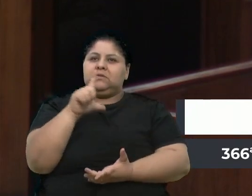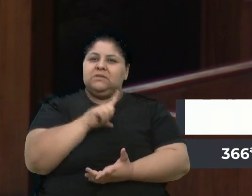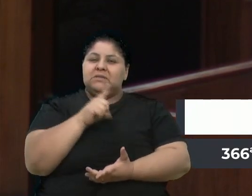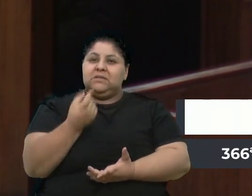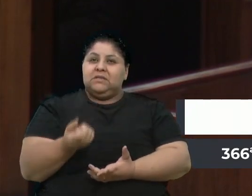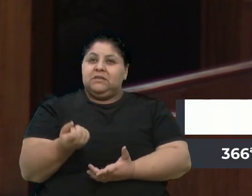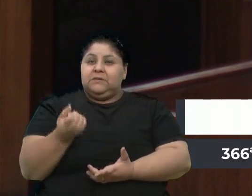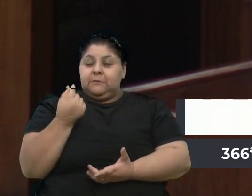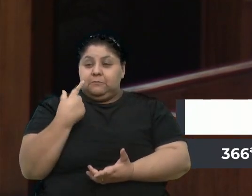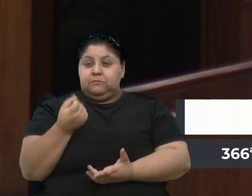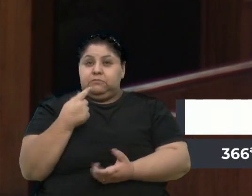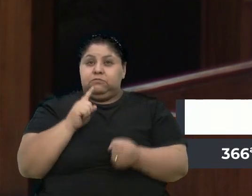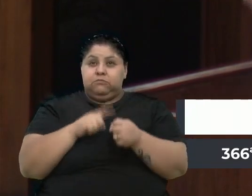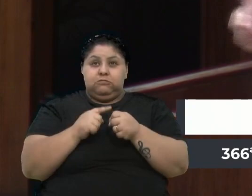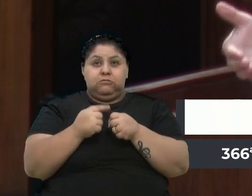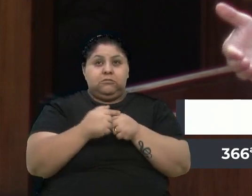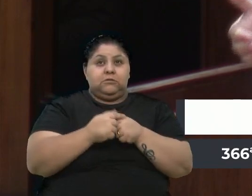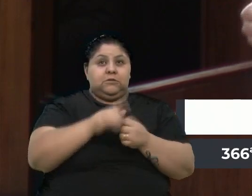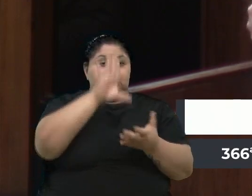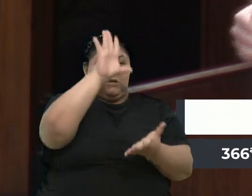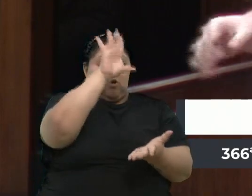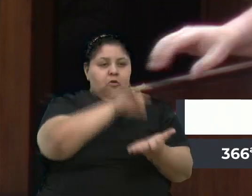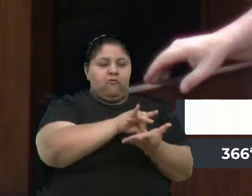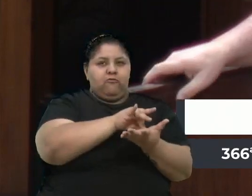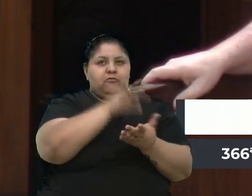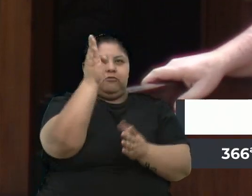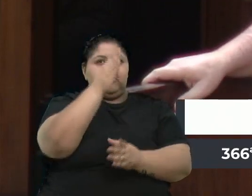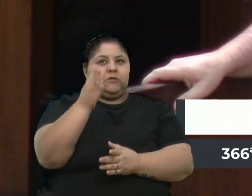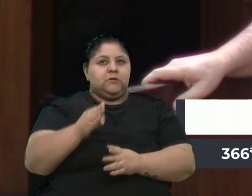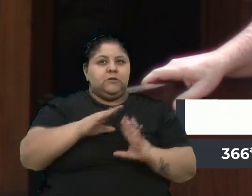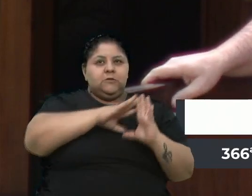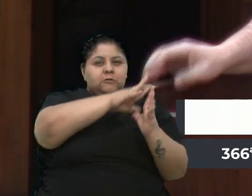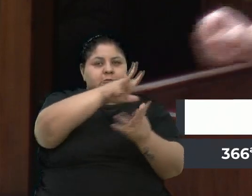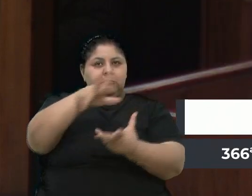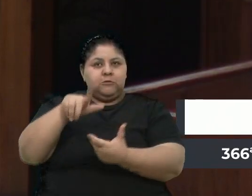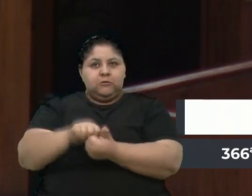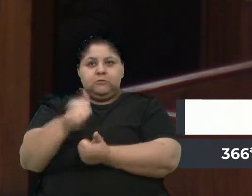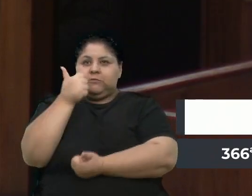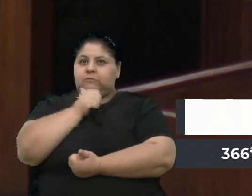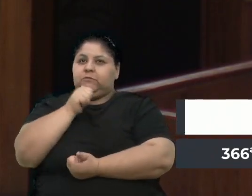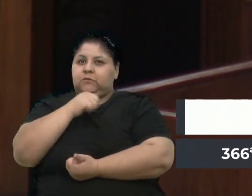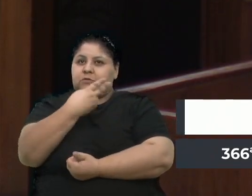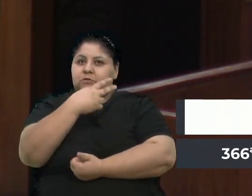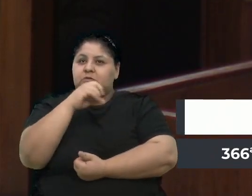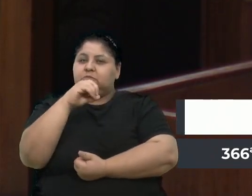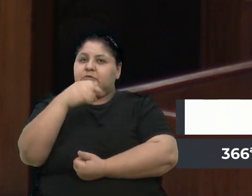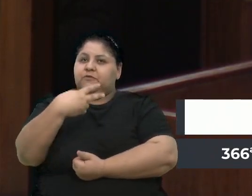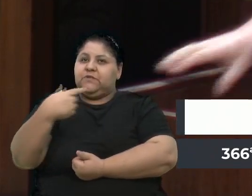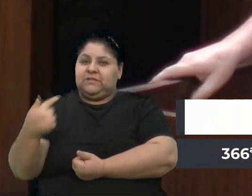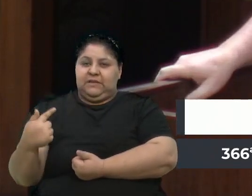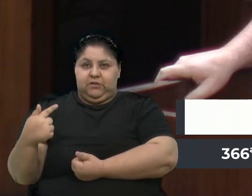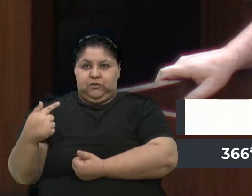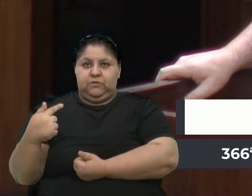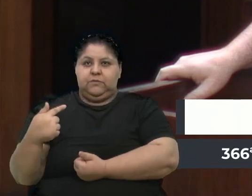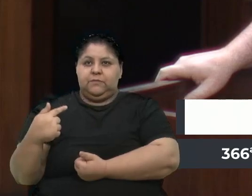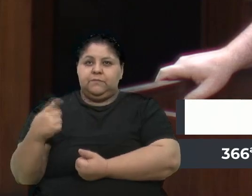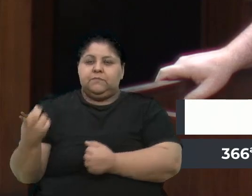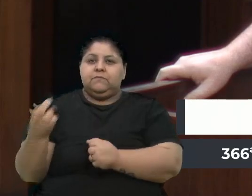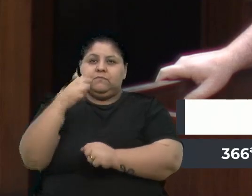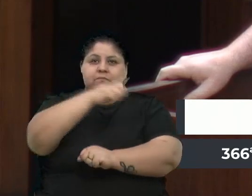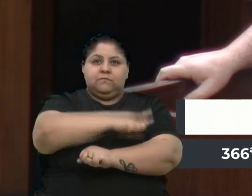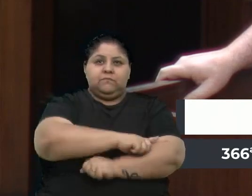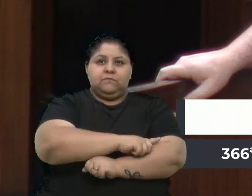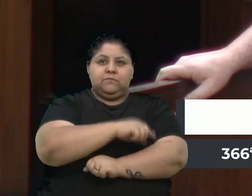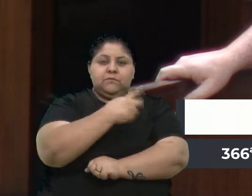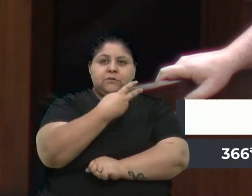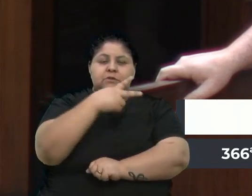ser uma das cidades sede do Brasil para a Copa do Mundo Feminino 2027. No dia 29